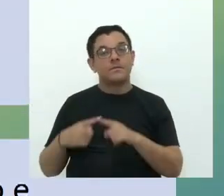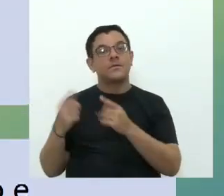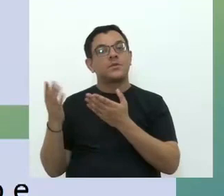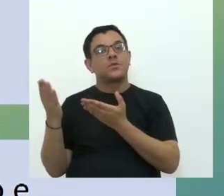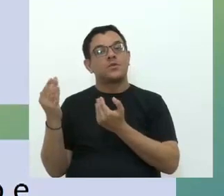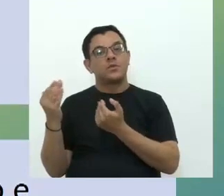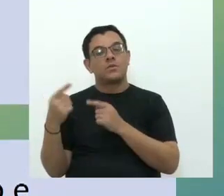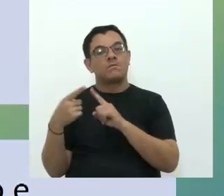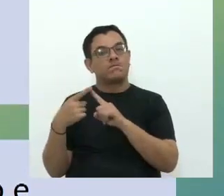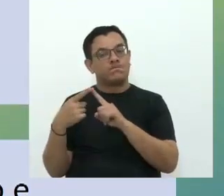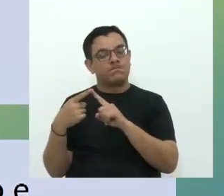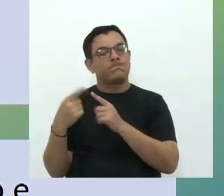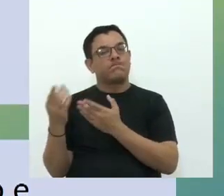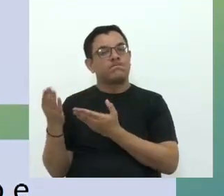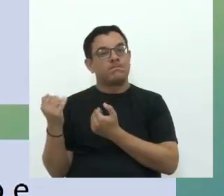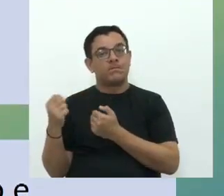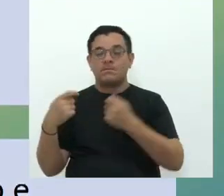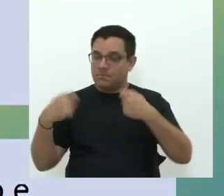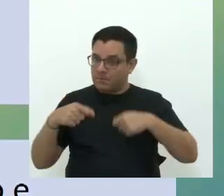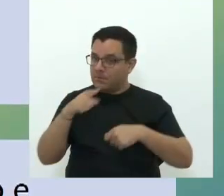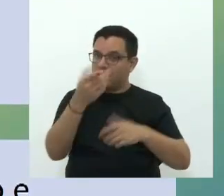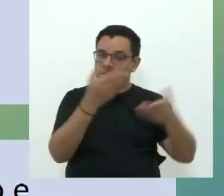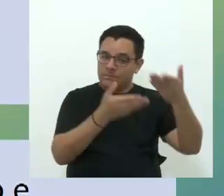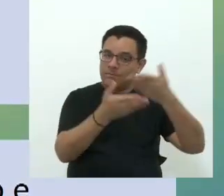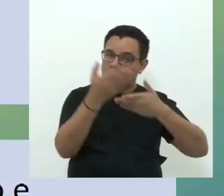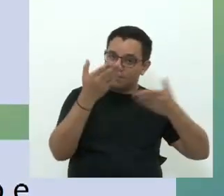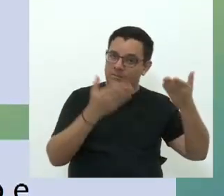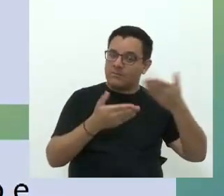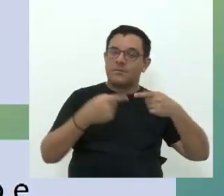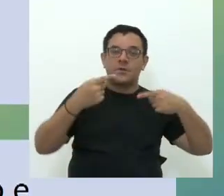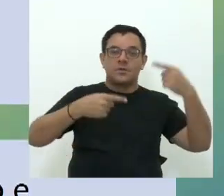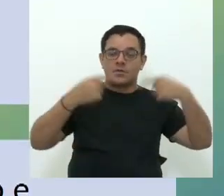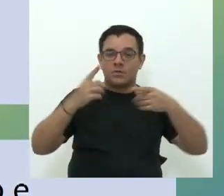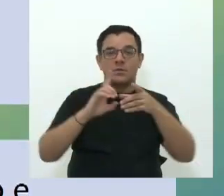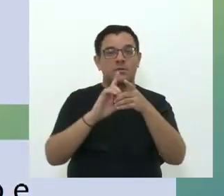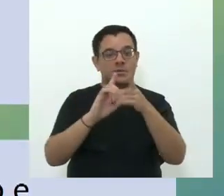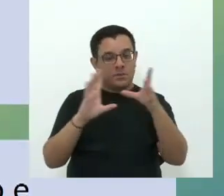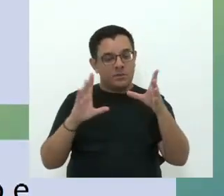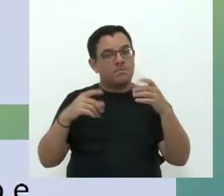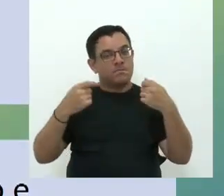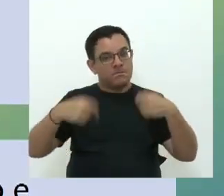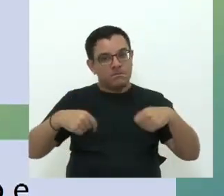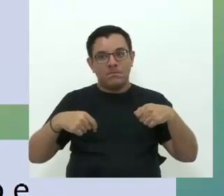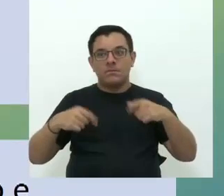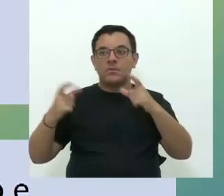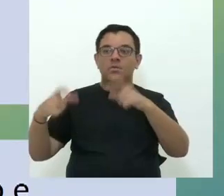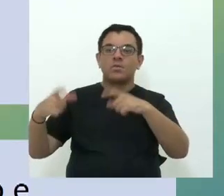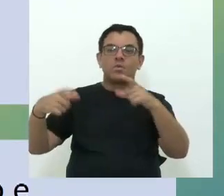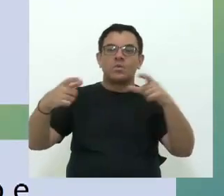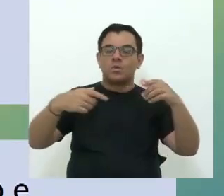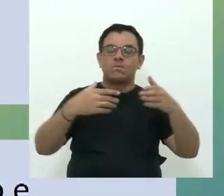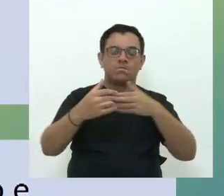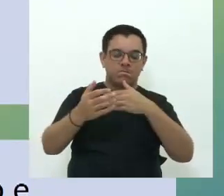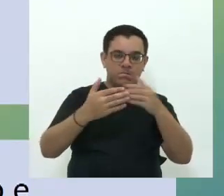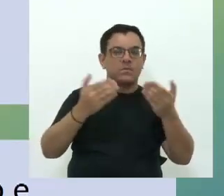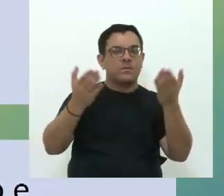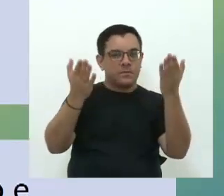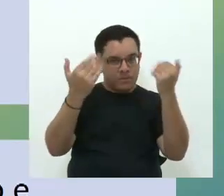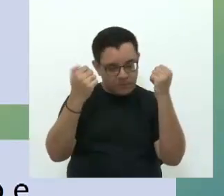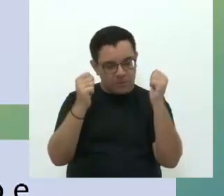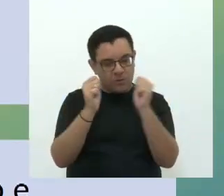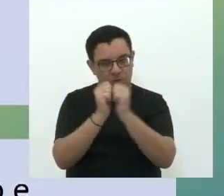jovens precisamos de vocês na política na democracia seja lá onde for mas venham